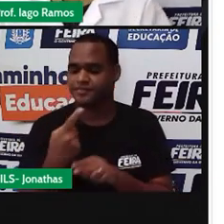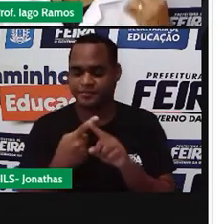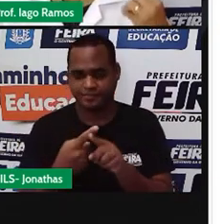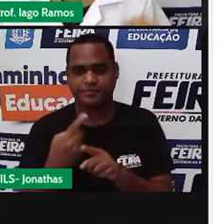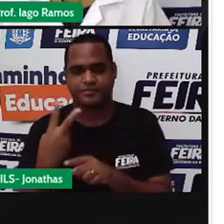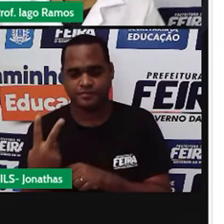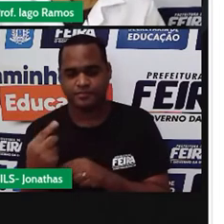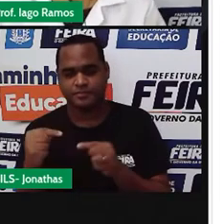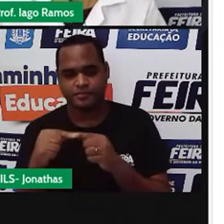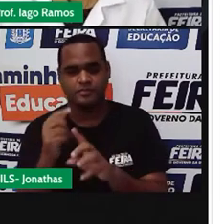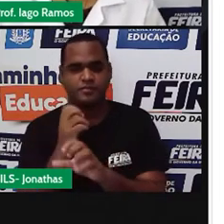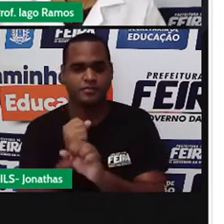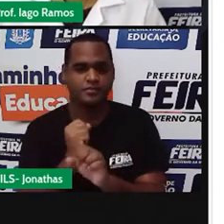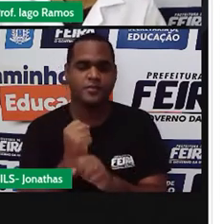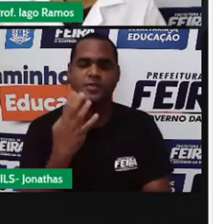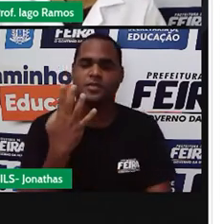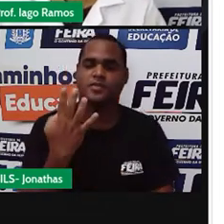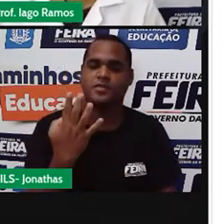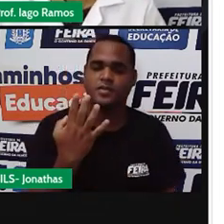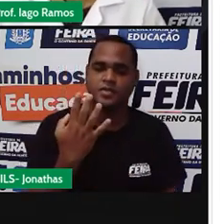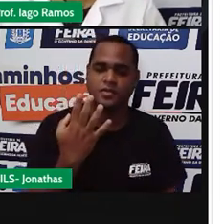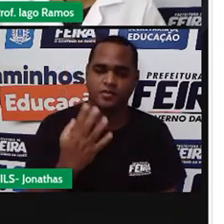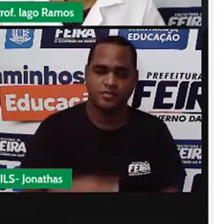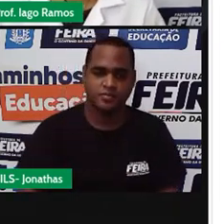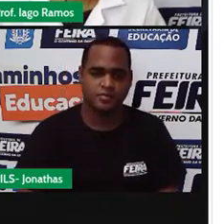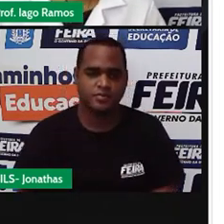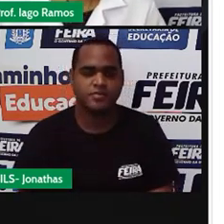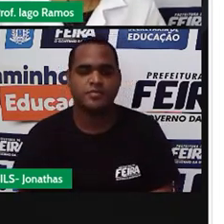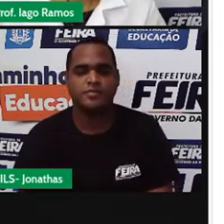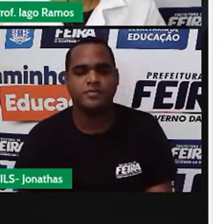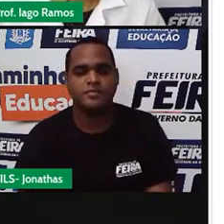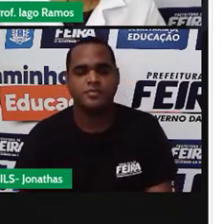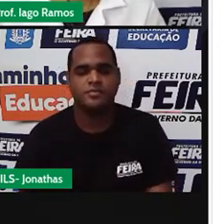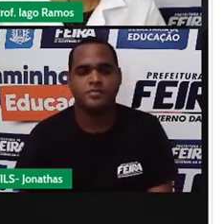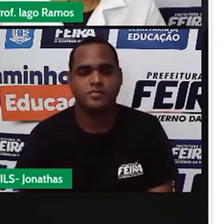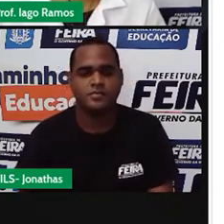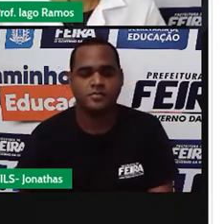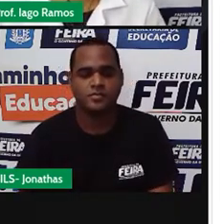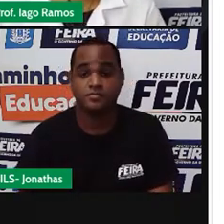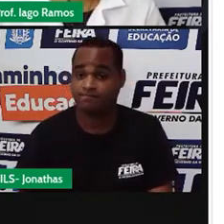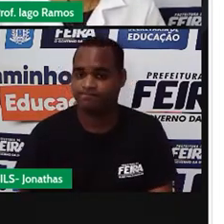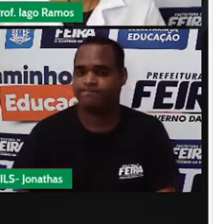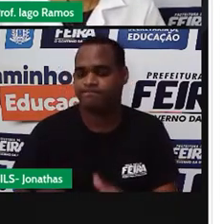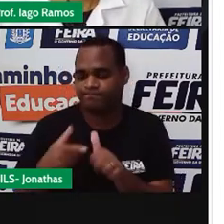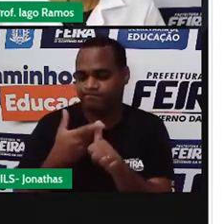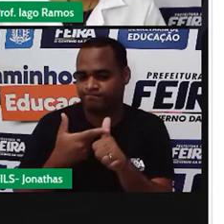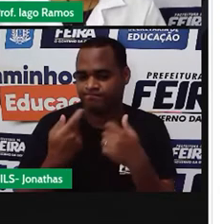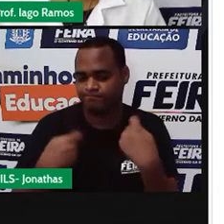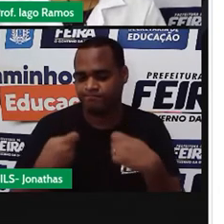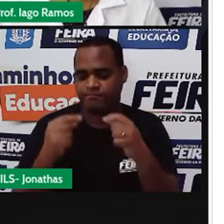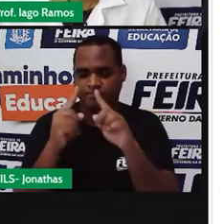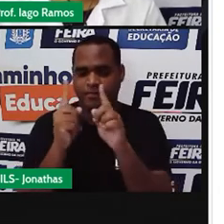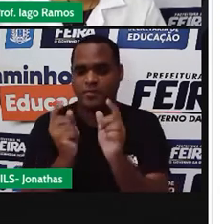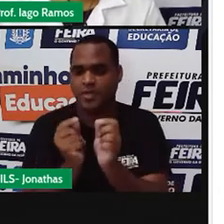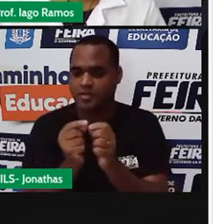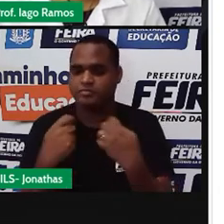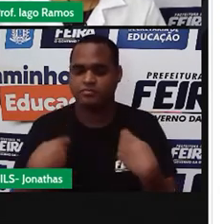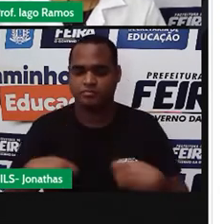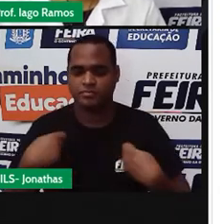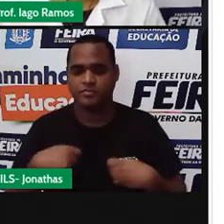é quatro tá então eu tô resolvendo as coisas que estão dentro do parênteses ó